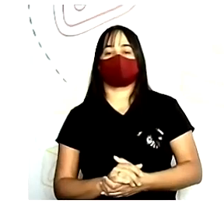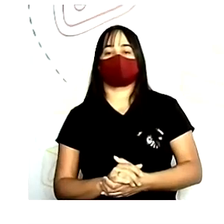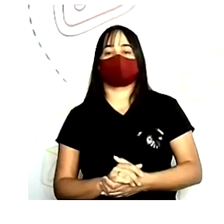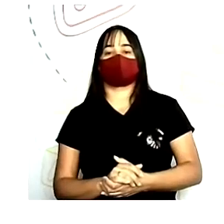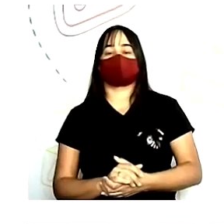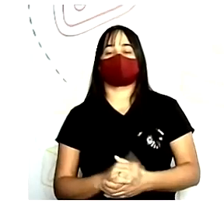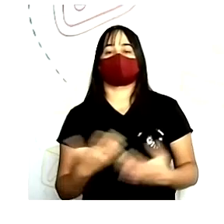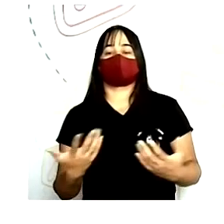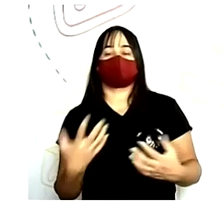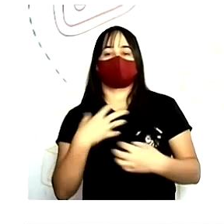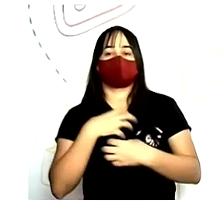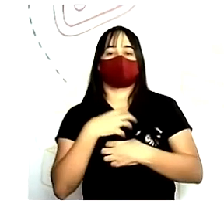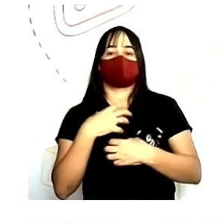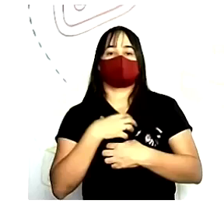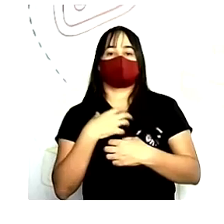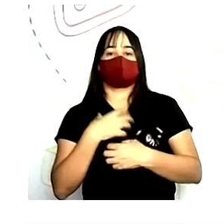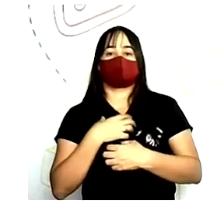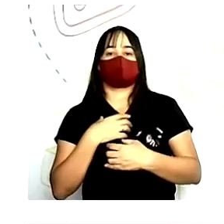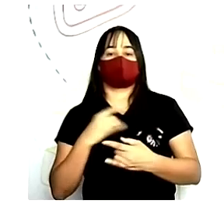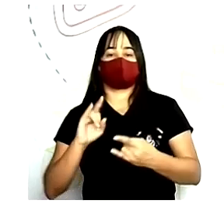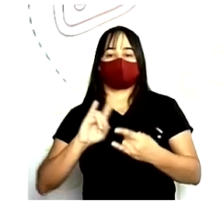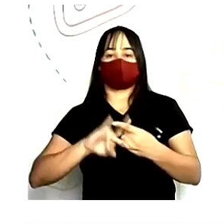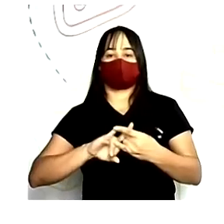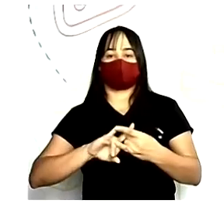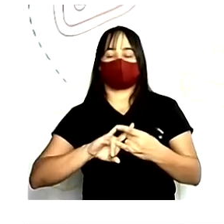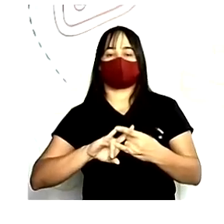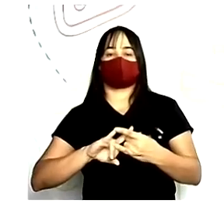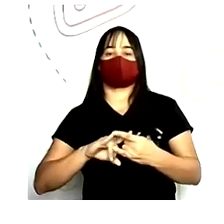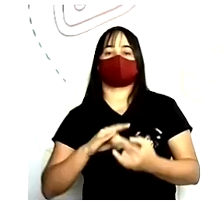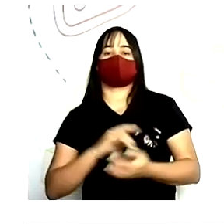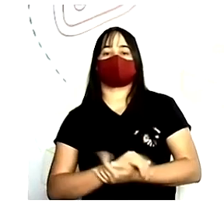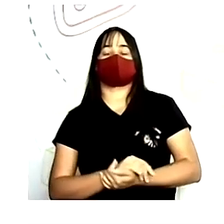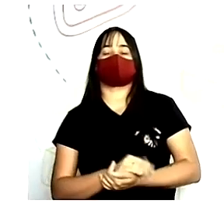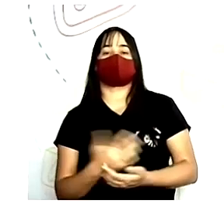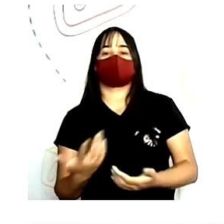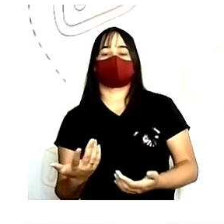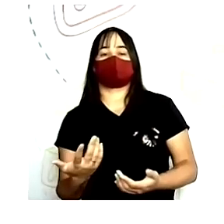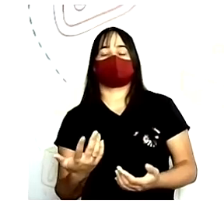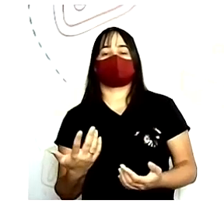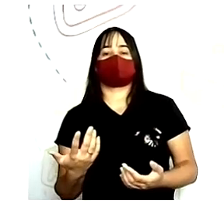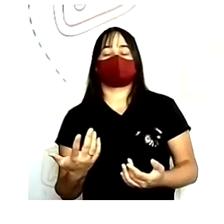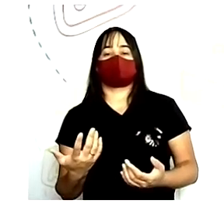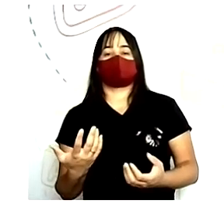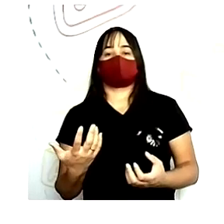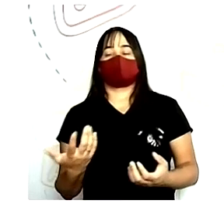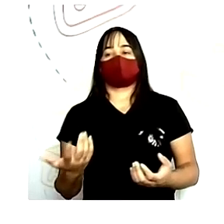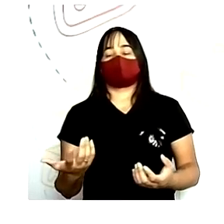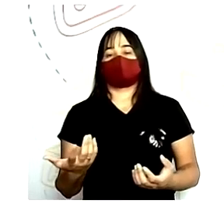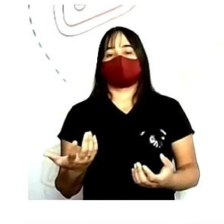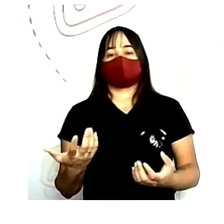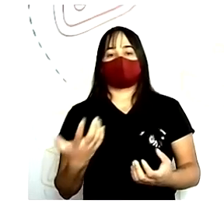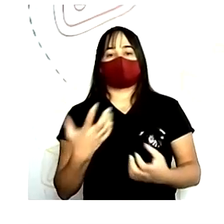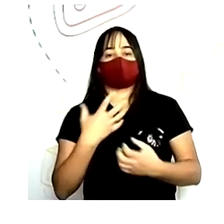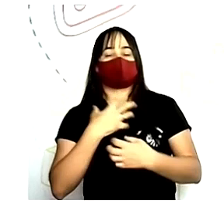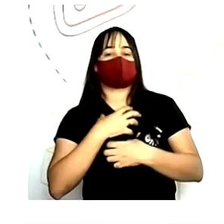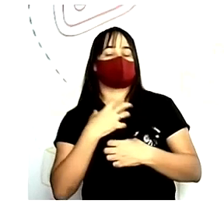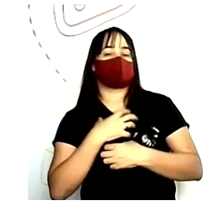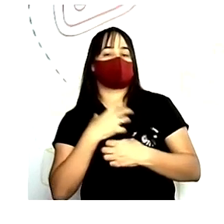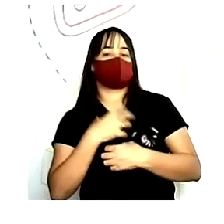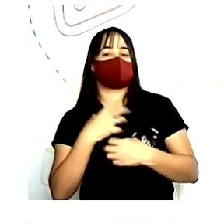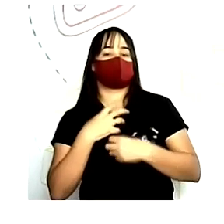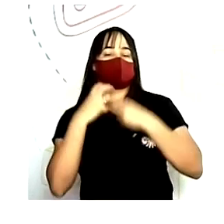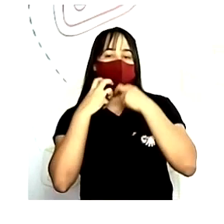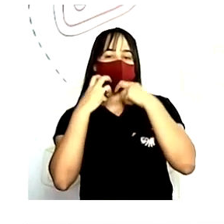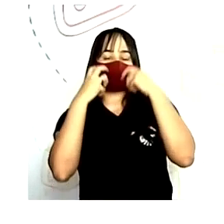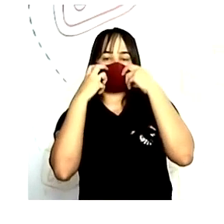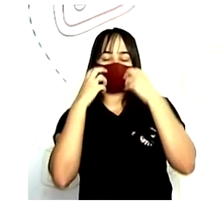tem vergonha de dizer a ele, use, e acaba sendo ingenuidade, né? Acaba fazendo com que corra o risco de ter